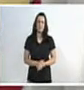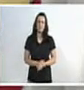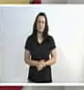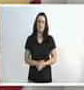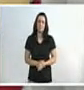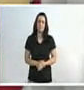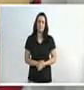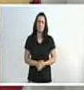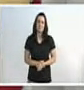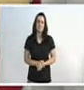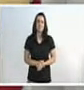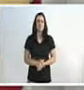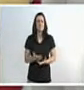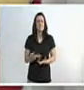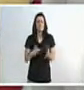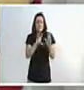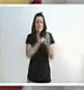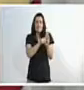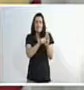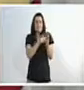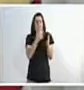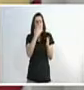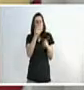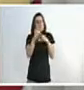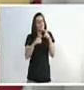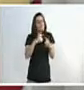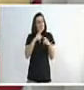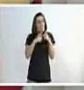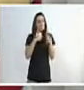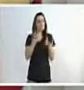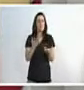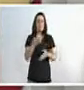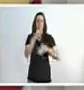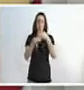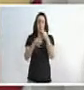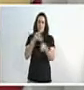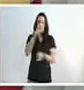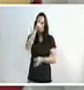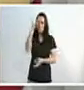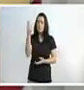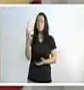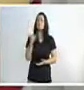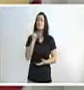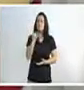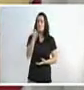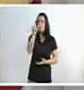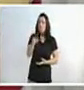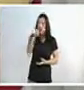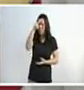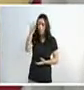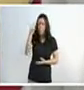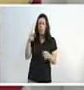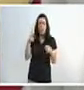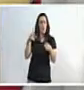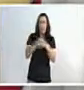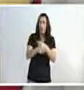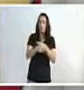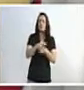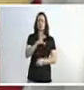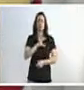Então também tem aí uma legalidade questionável. Eu quero sugerir ao Executivo que corte. Quero sugerir ao Executivo